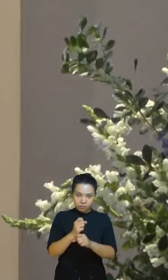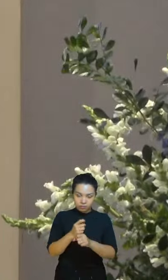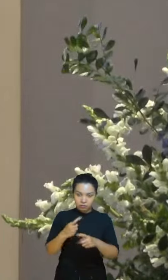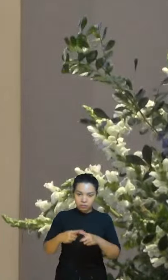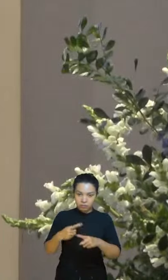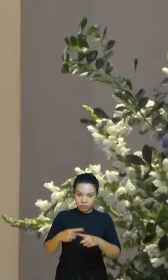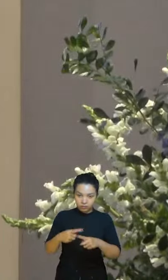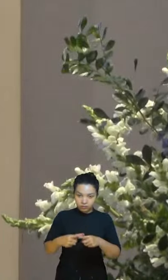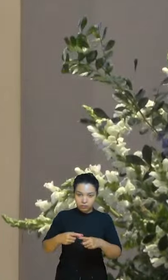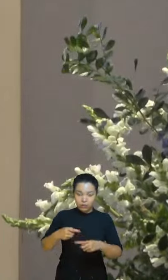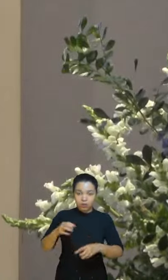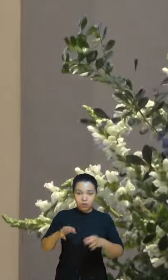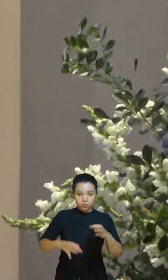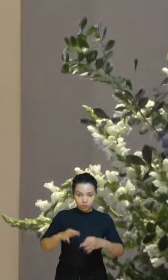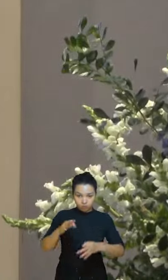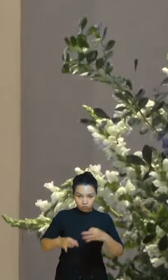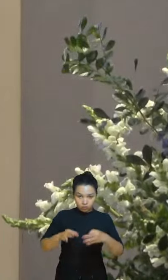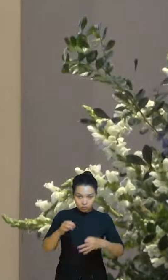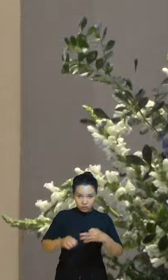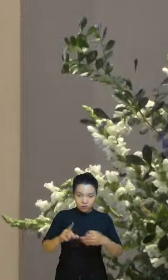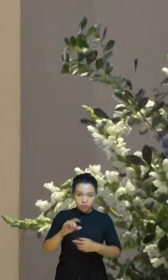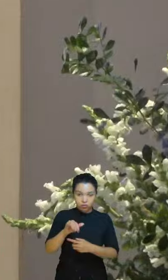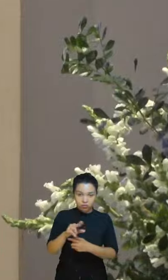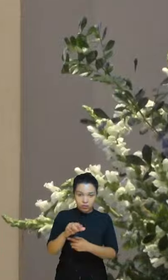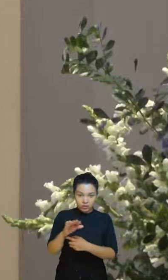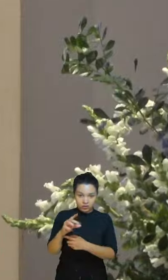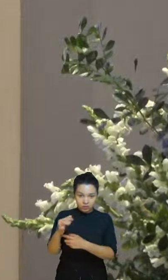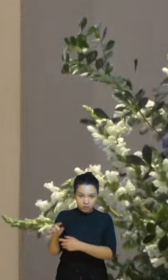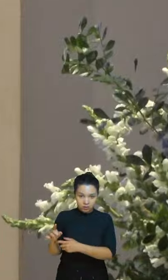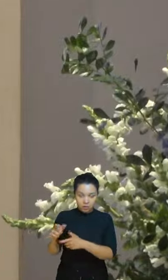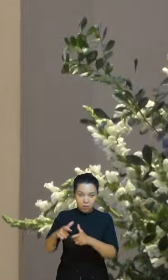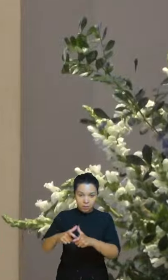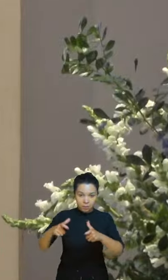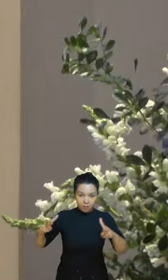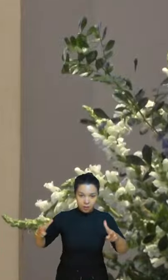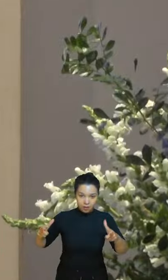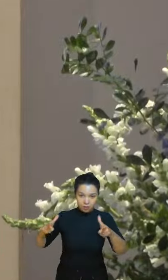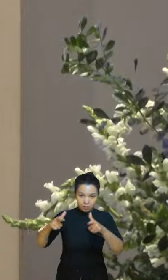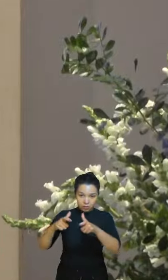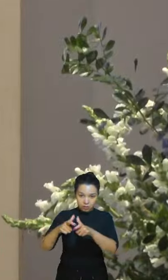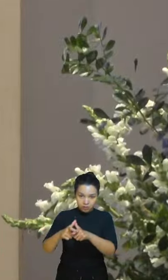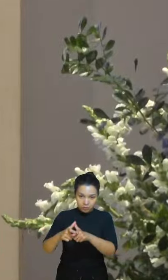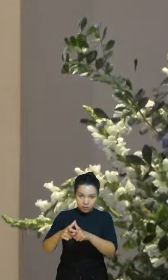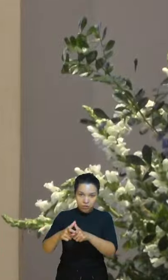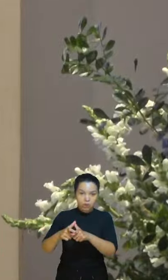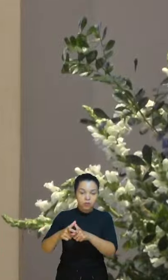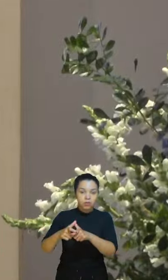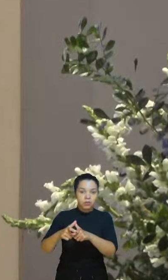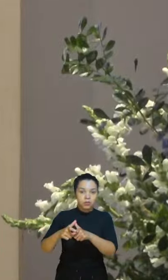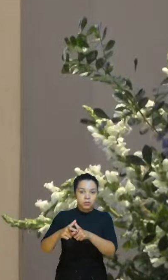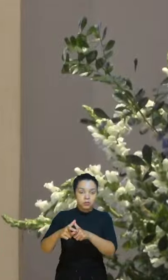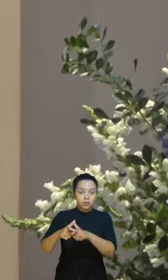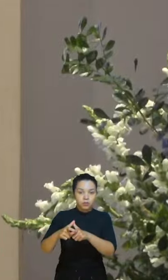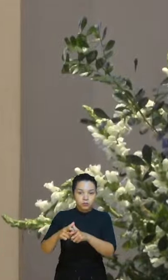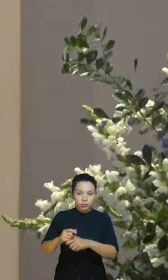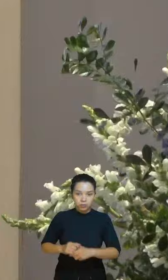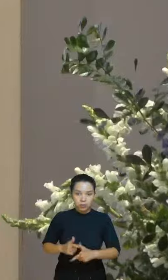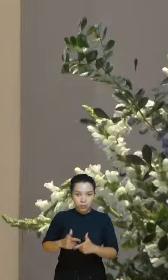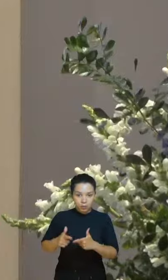massiva de macros e de micro questões macro e micro